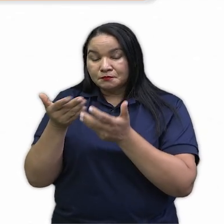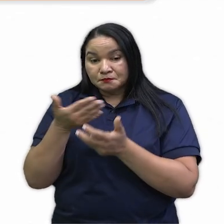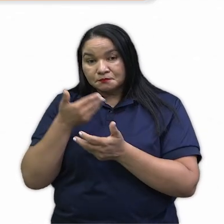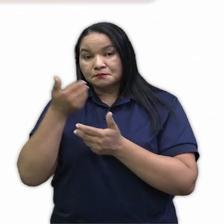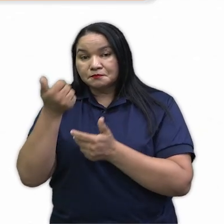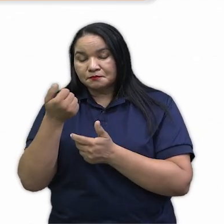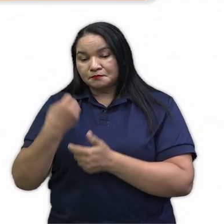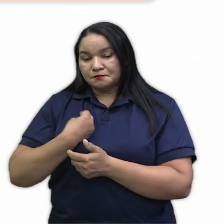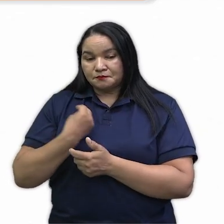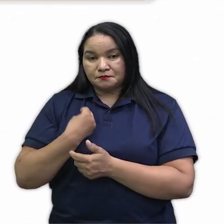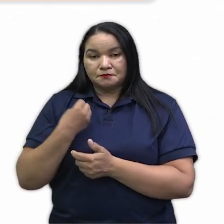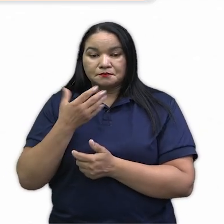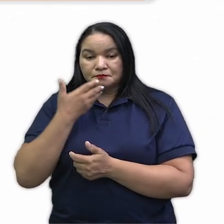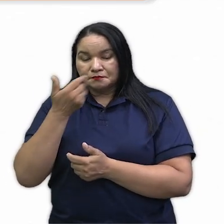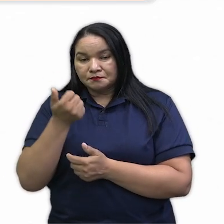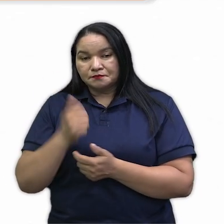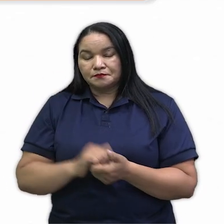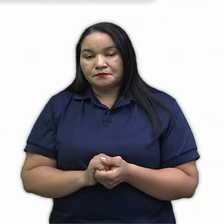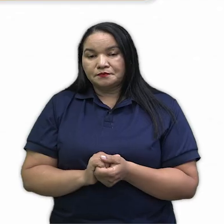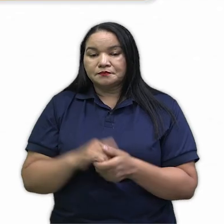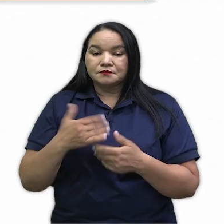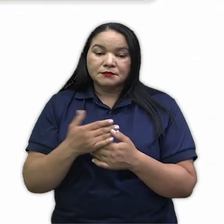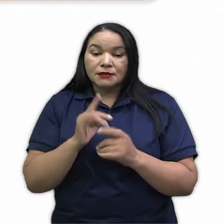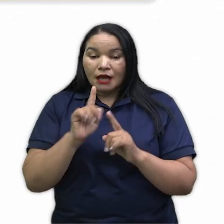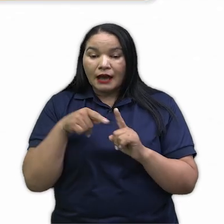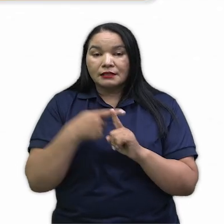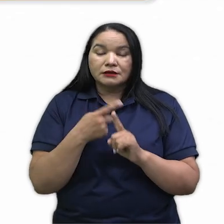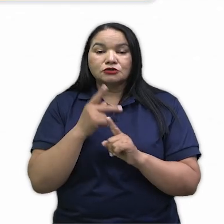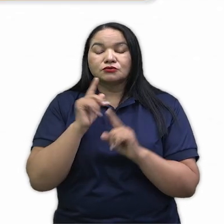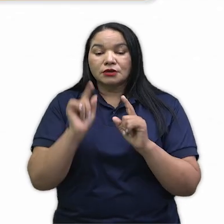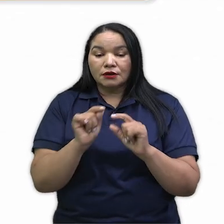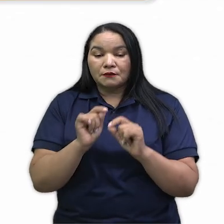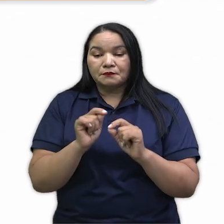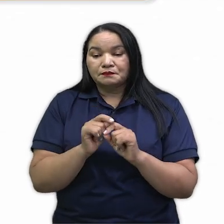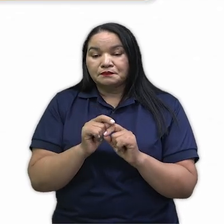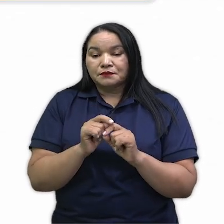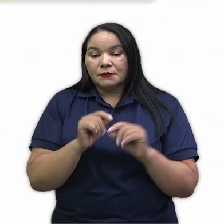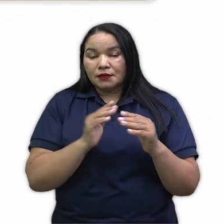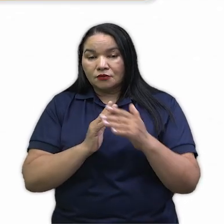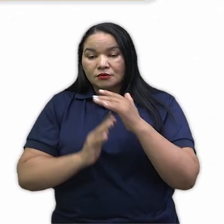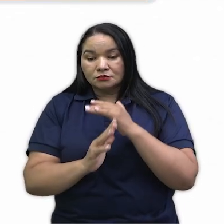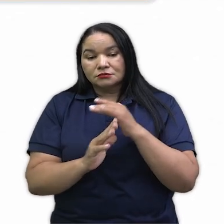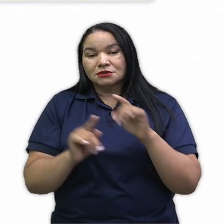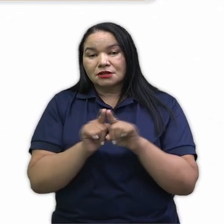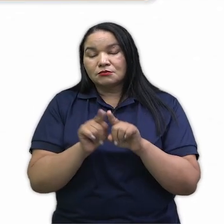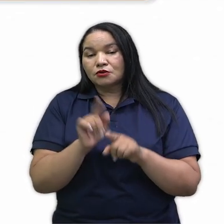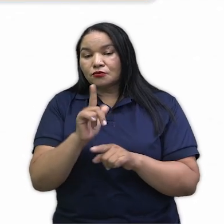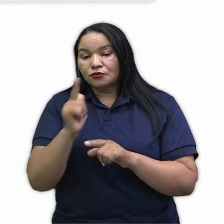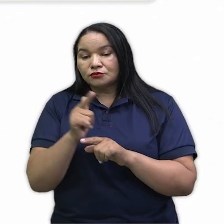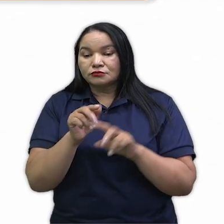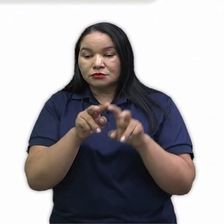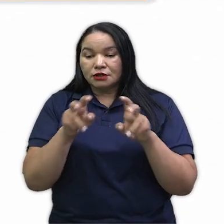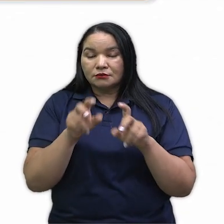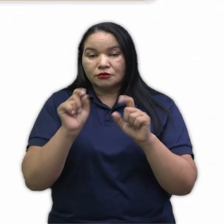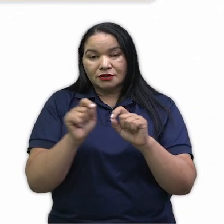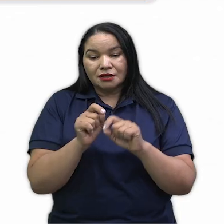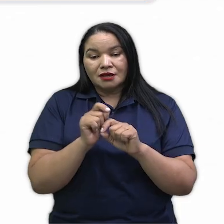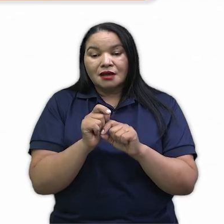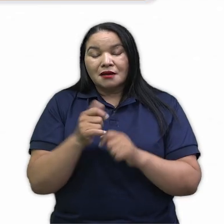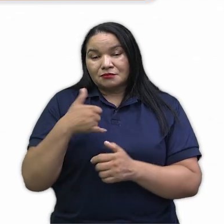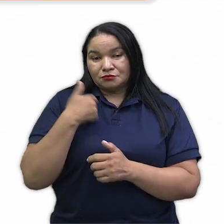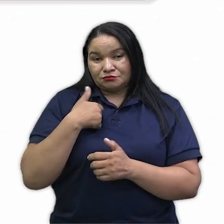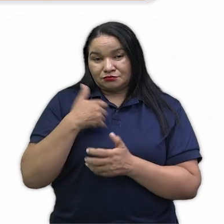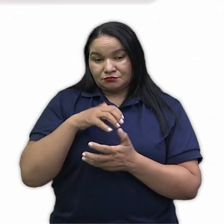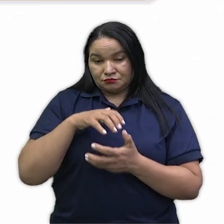ter aí esse prospecto, tá, gente? Agora, além da migração, também teremos o quê? O